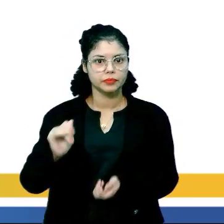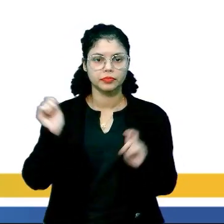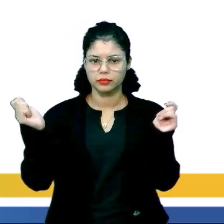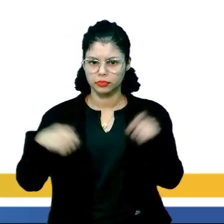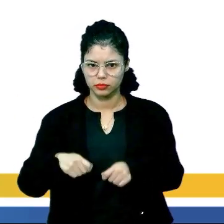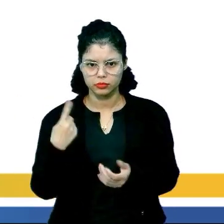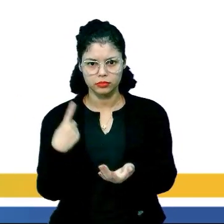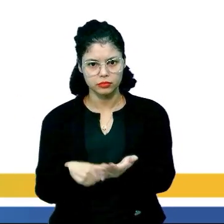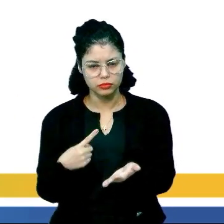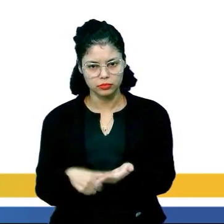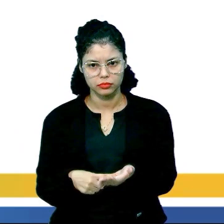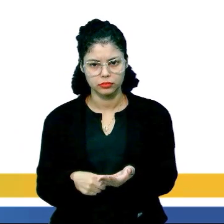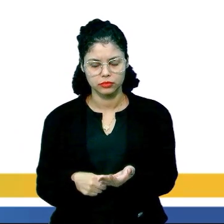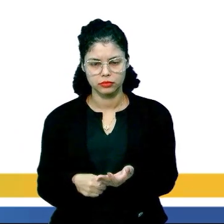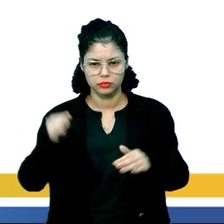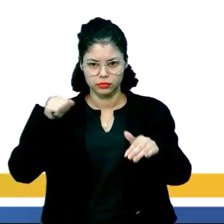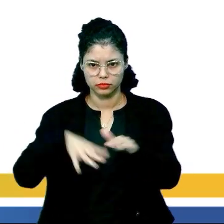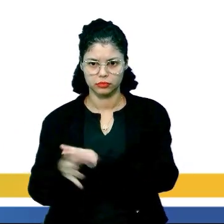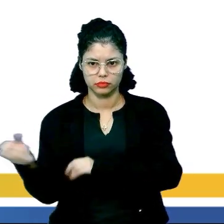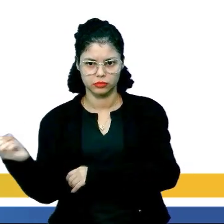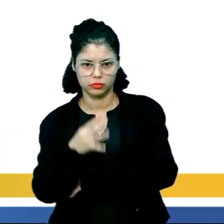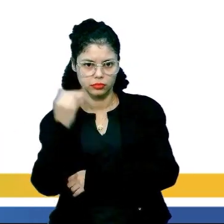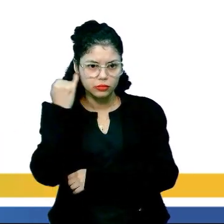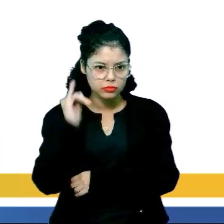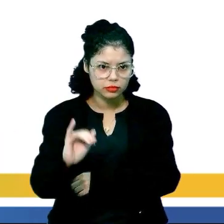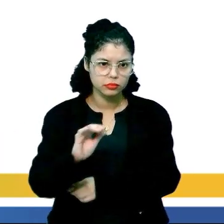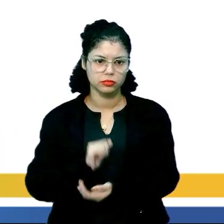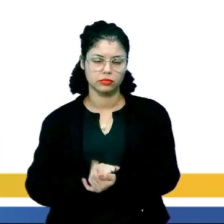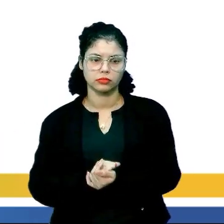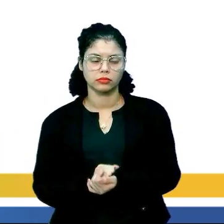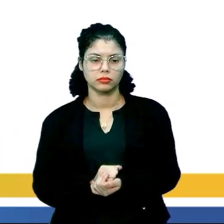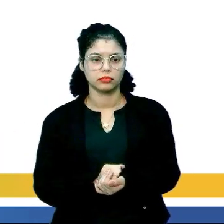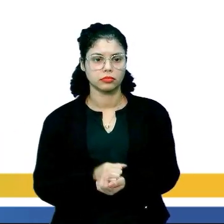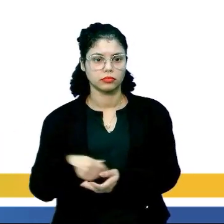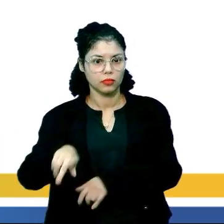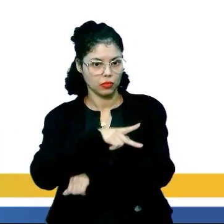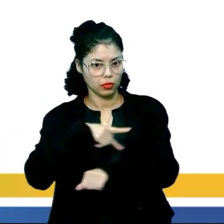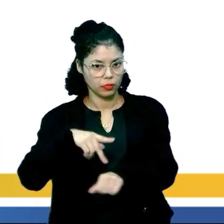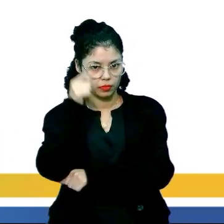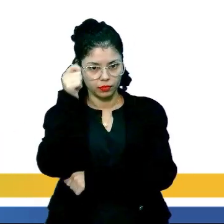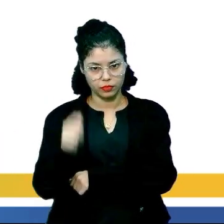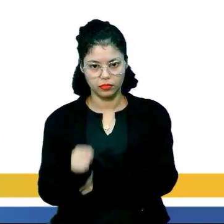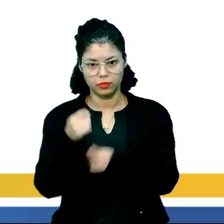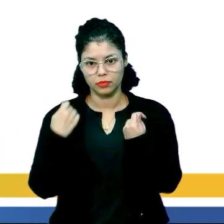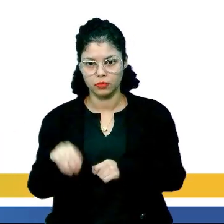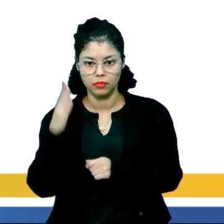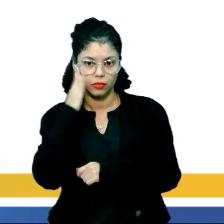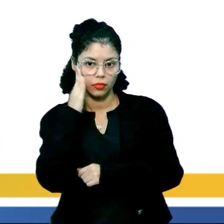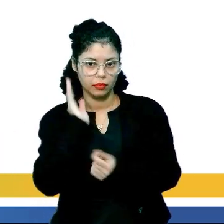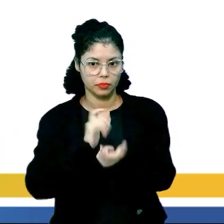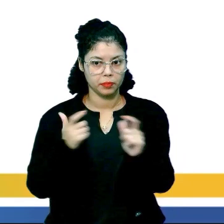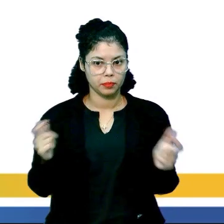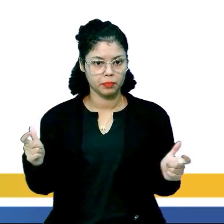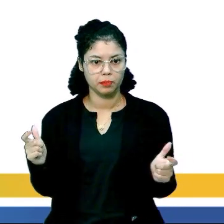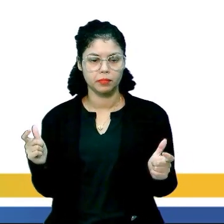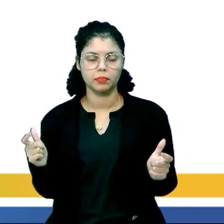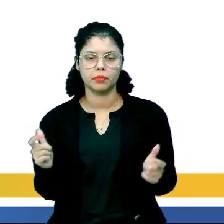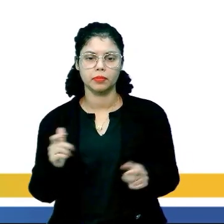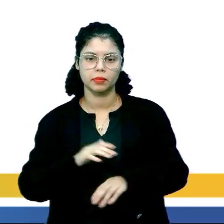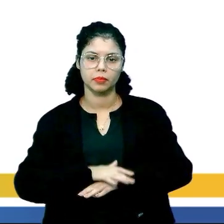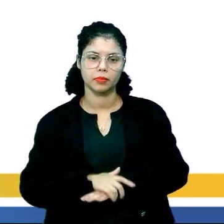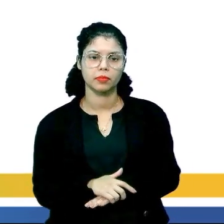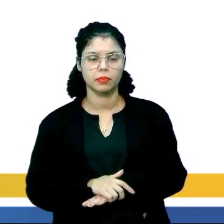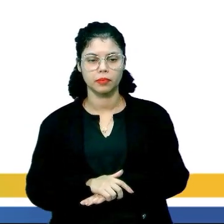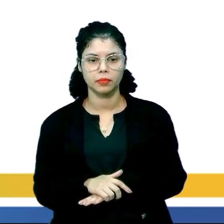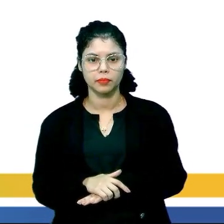o caos das ideias, pois essa é a condição para a emergência de novas ideias. Os